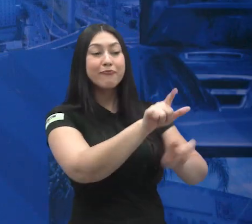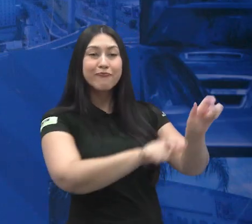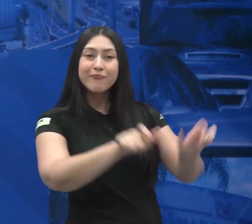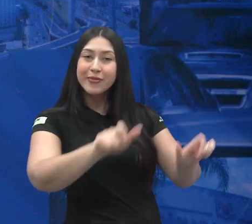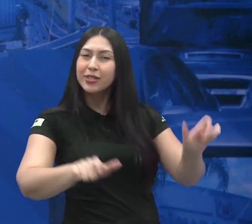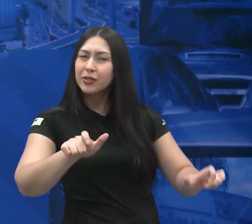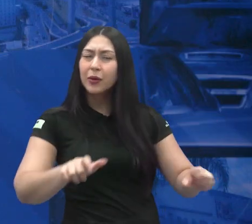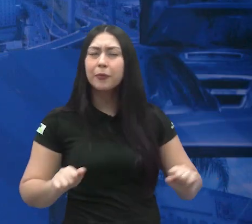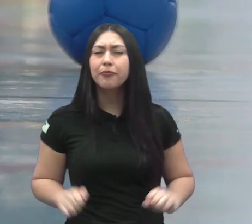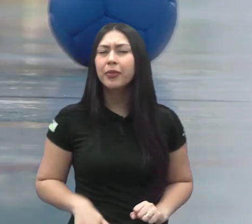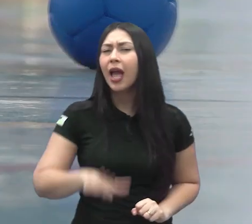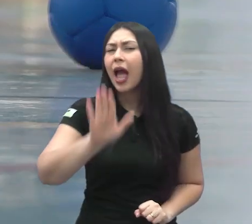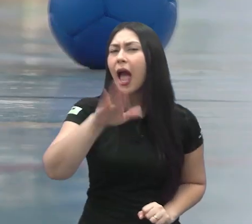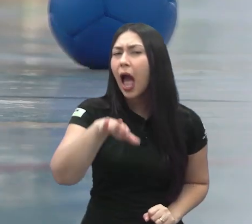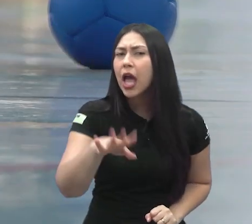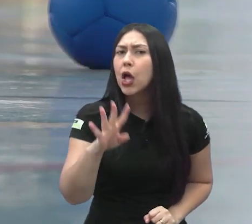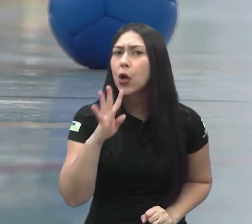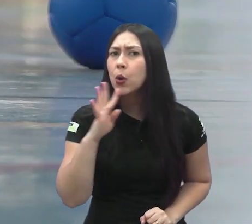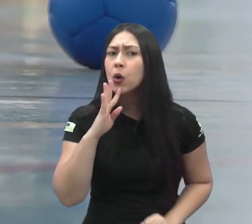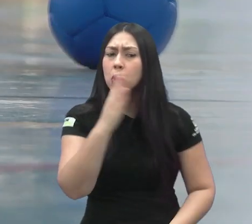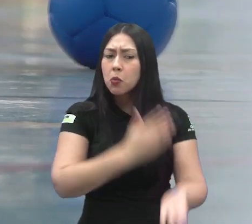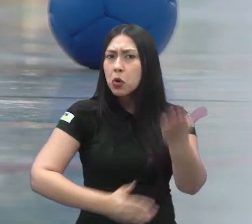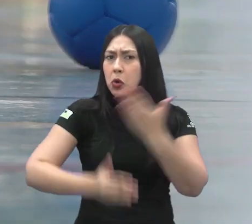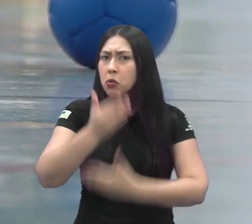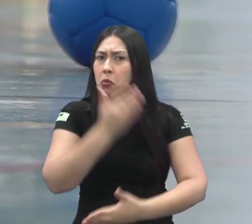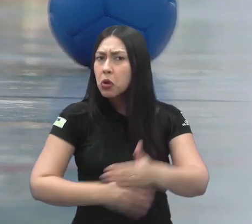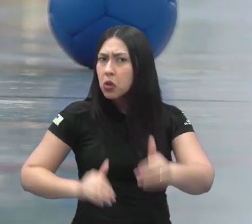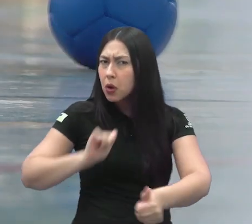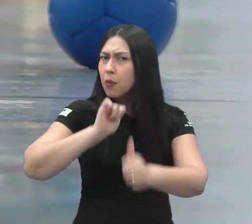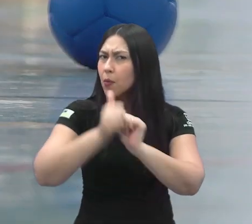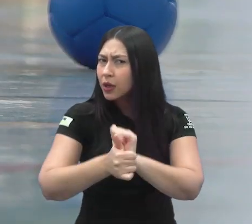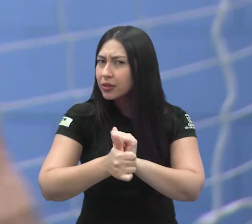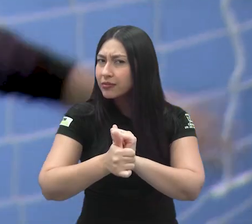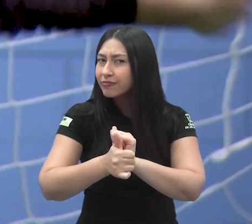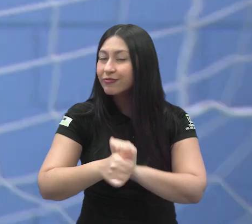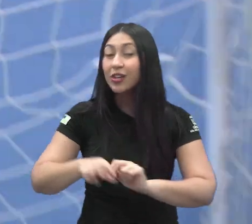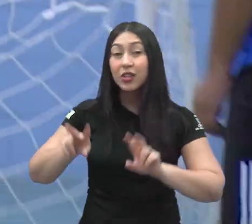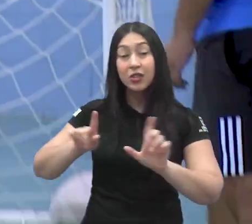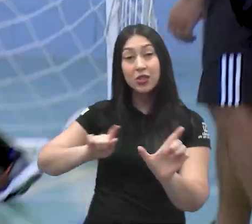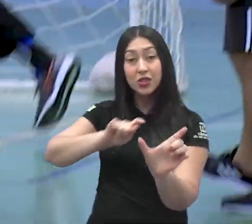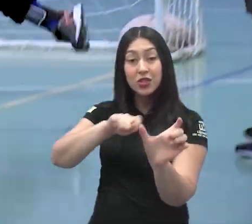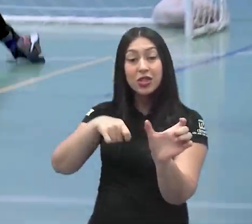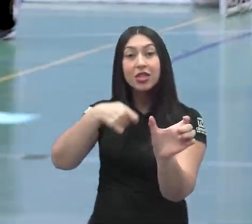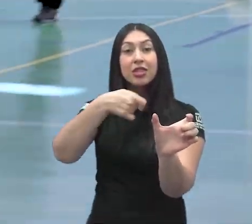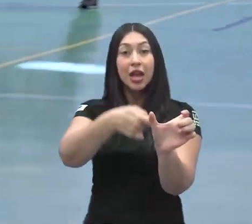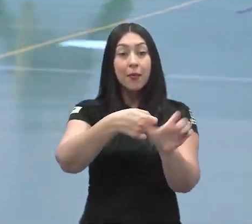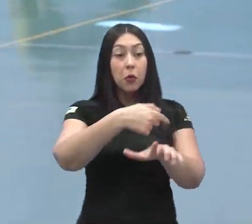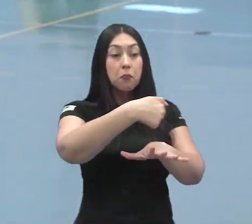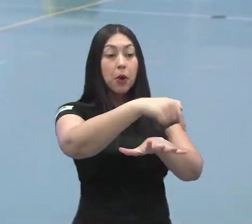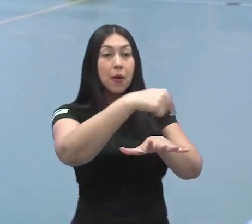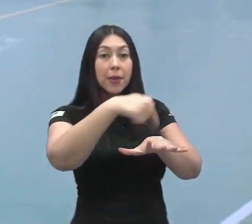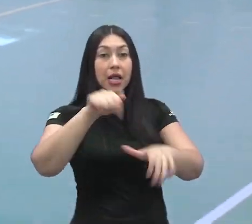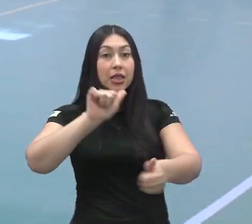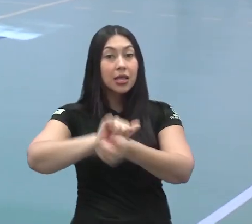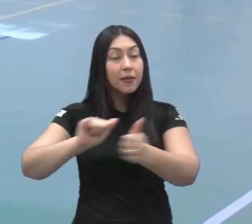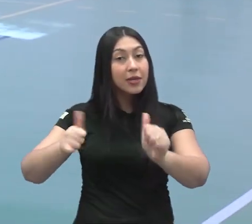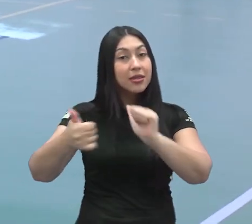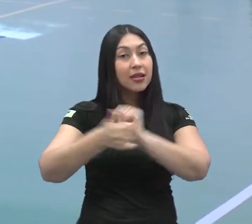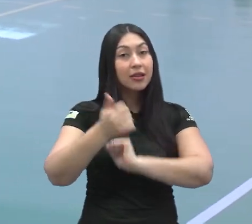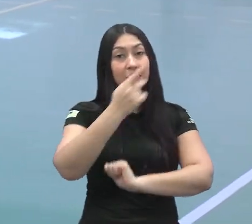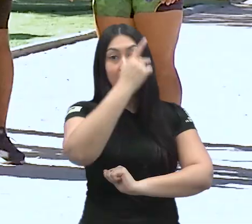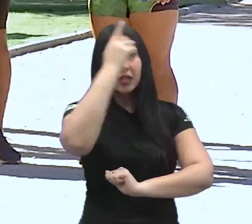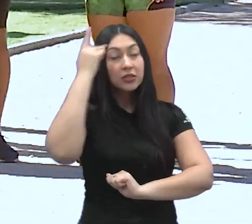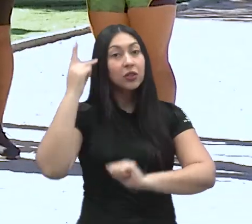paratletas joseenses. Você sabe o que é paradesporto? Esse é o termo aplicado às modalidades